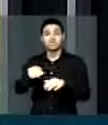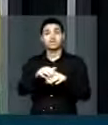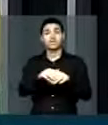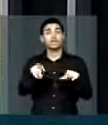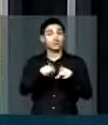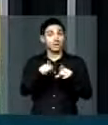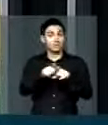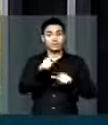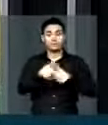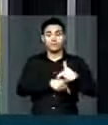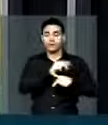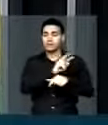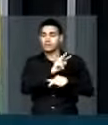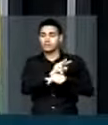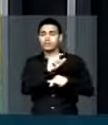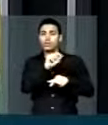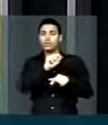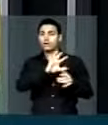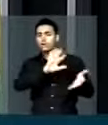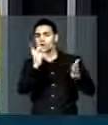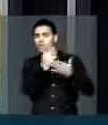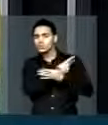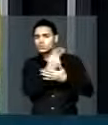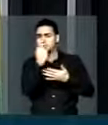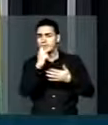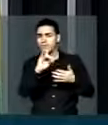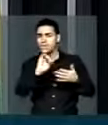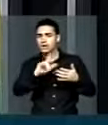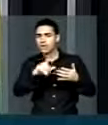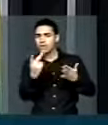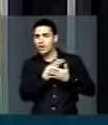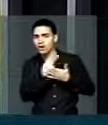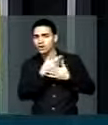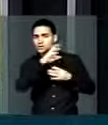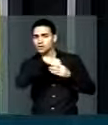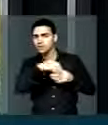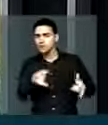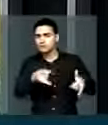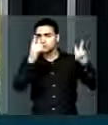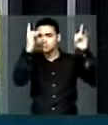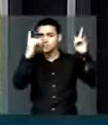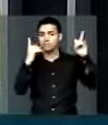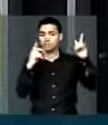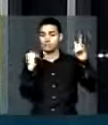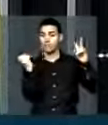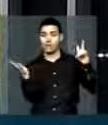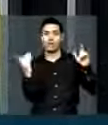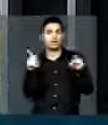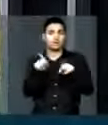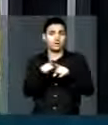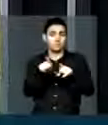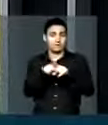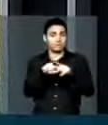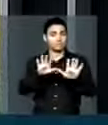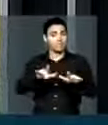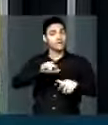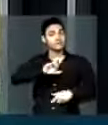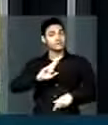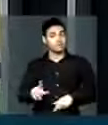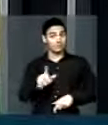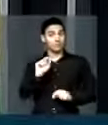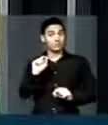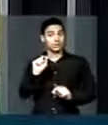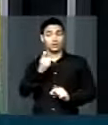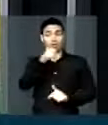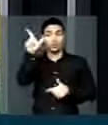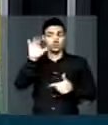atuam na preservação e apuração de infrações penais nos edifícios e dependências externas. Aqui vem uma diferença